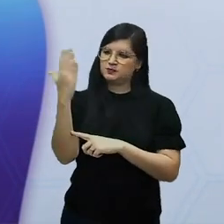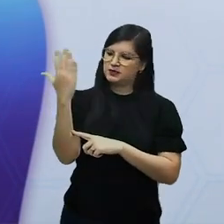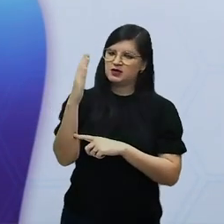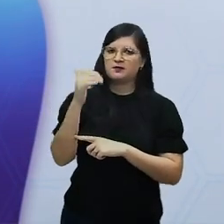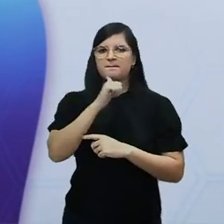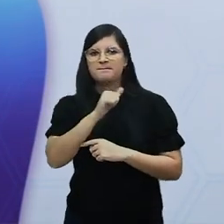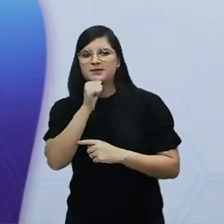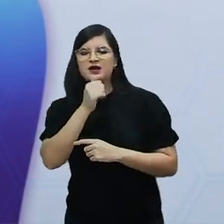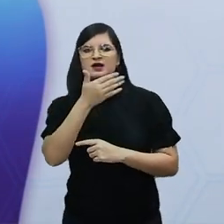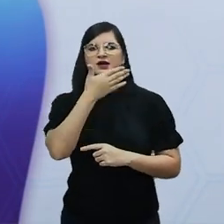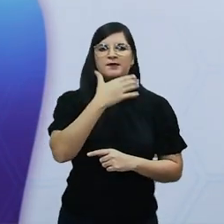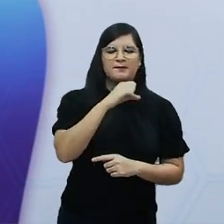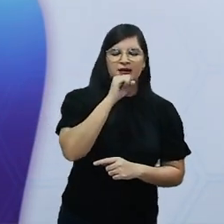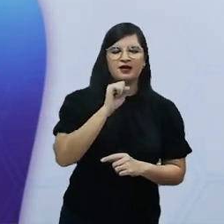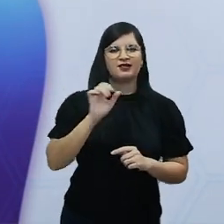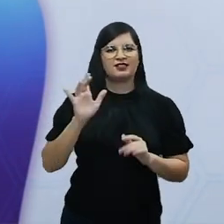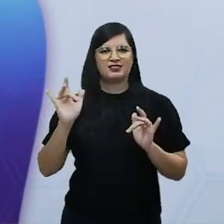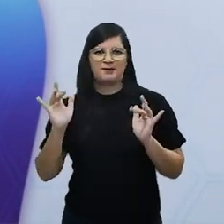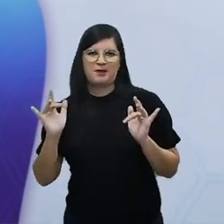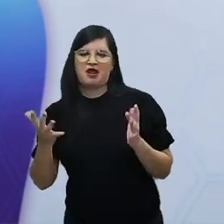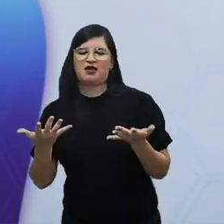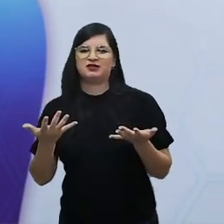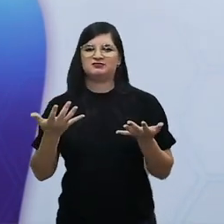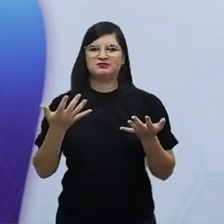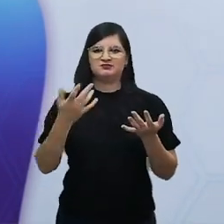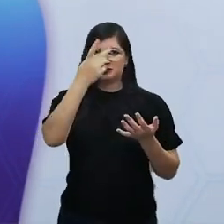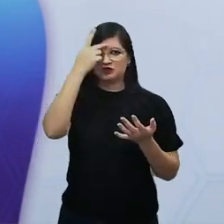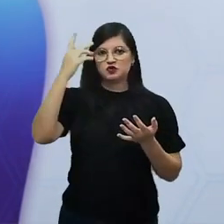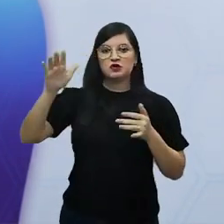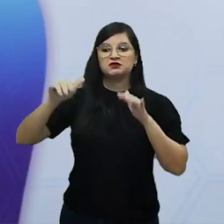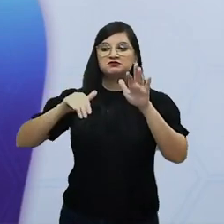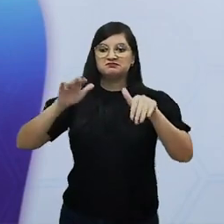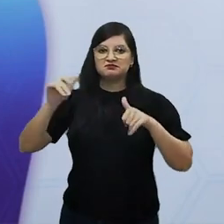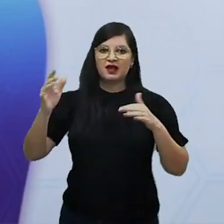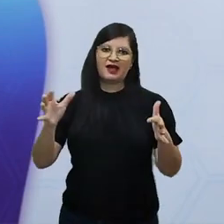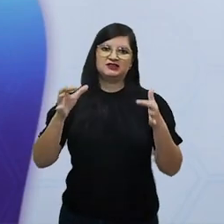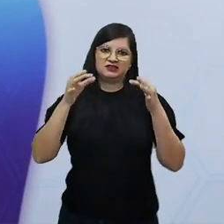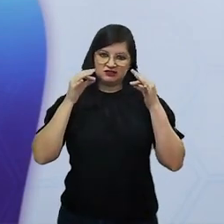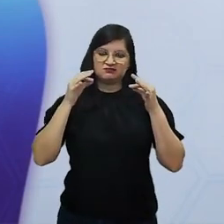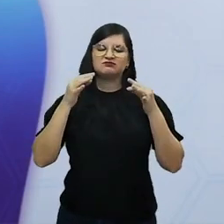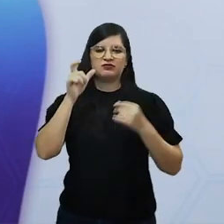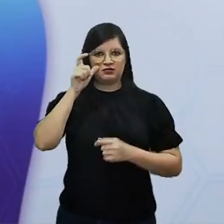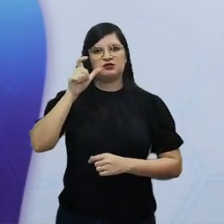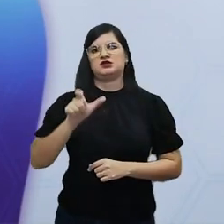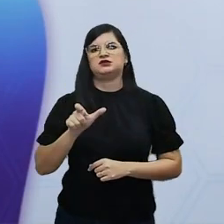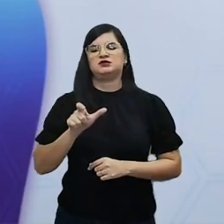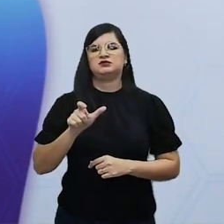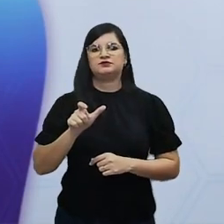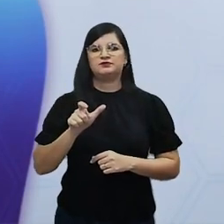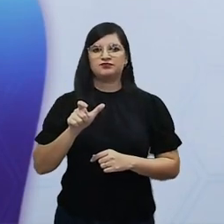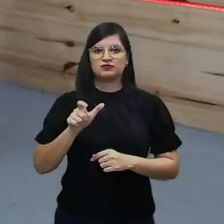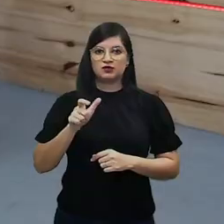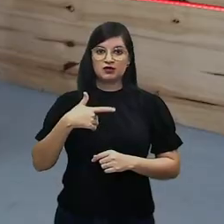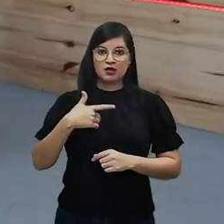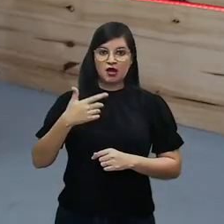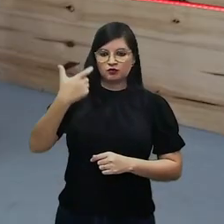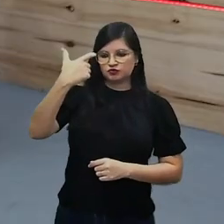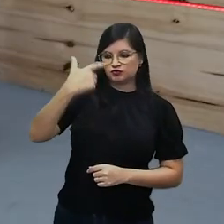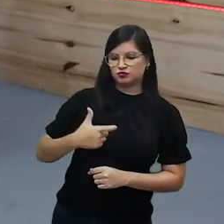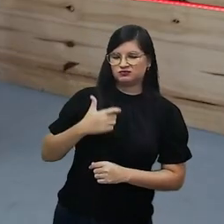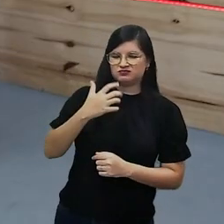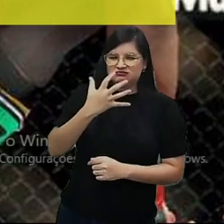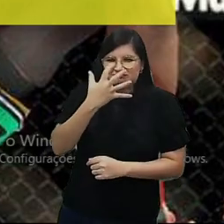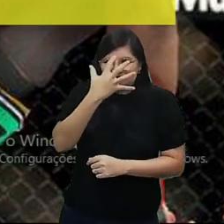mãe, com o pai, com a namorada, com o namorado, trazer pessoas para poder assistir o seu pitch pode ser muito interessante. E se você se acha uma pessoa